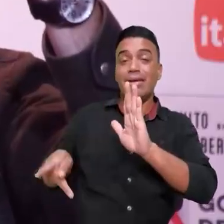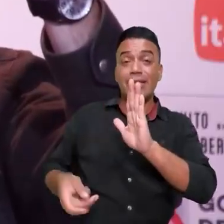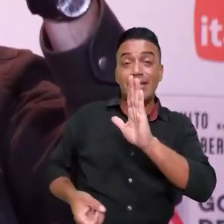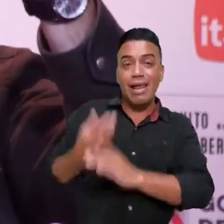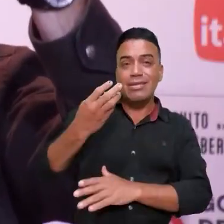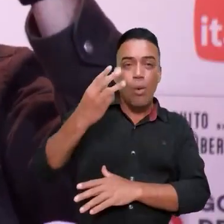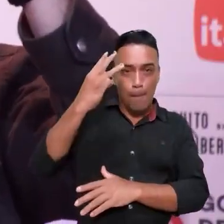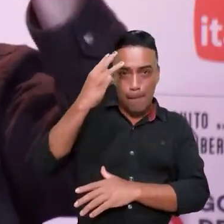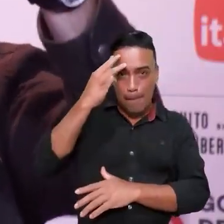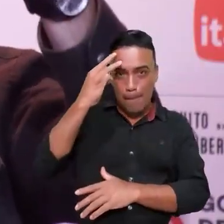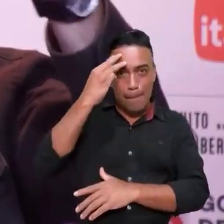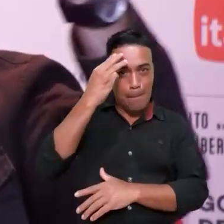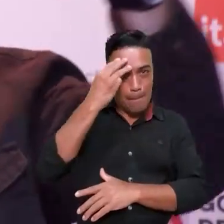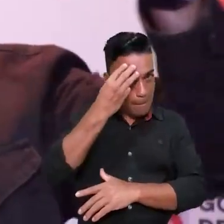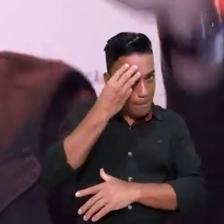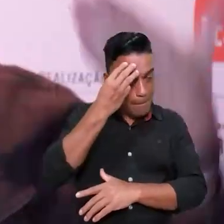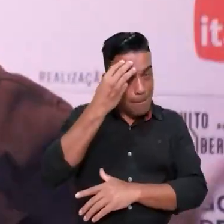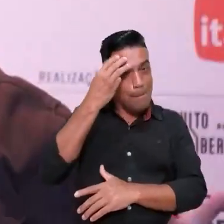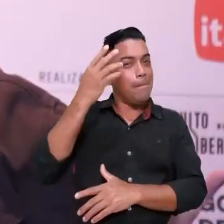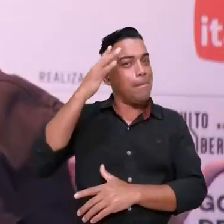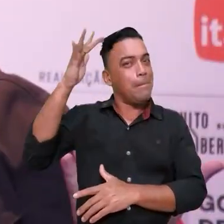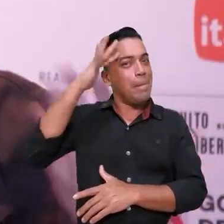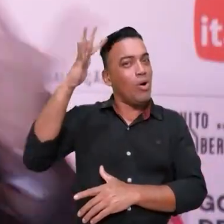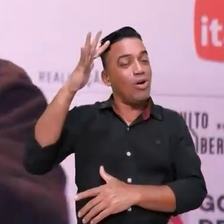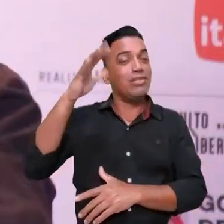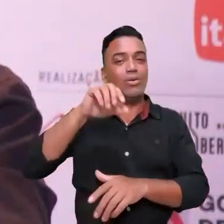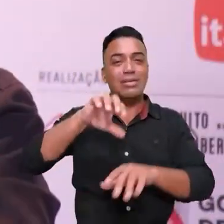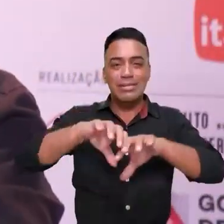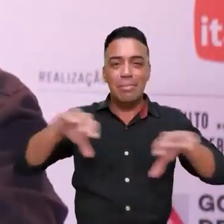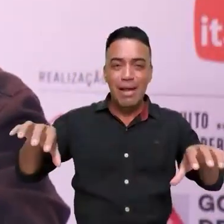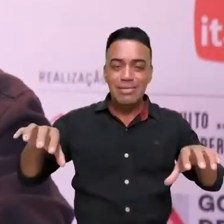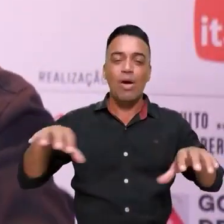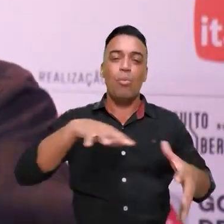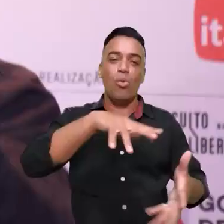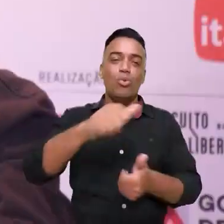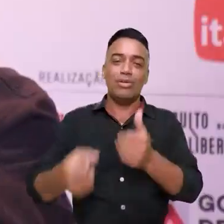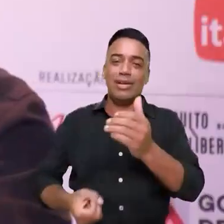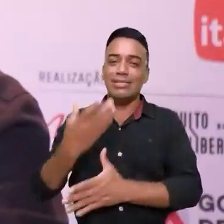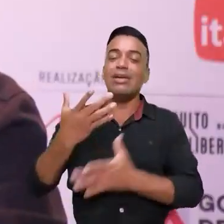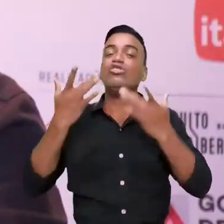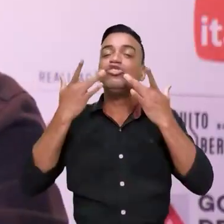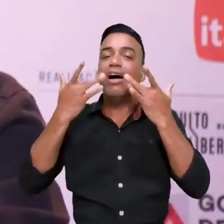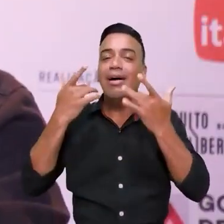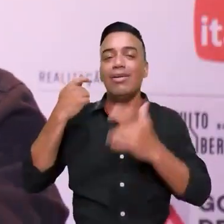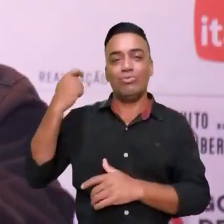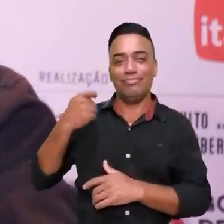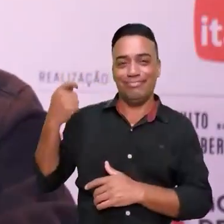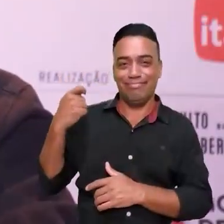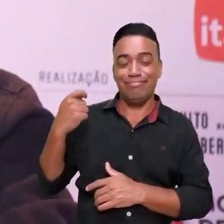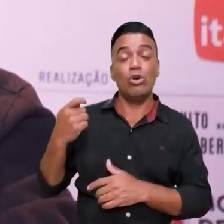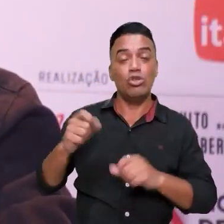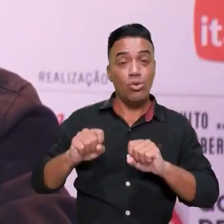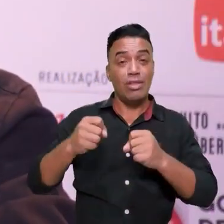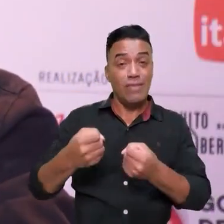memórias. E aí é nesse lugar que é um divisor de mundos na criação do intérprete, a dramaturgia do ator. Então eu